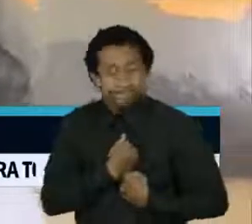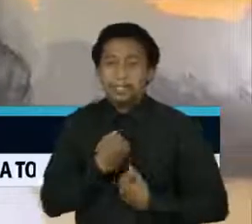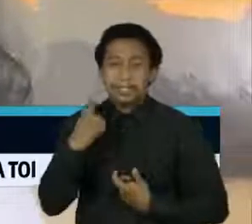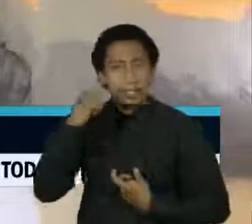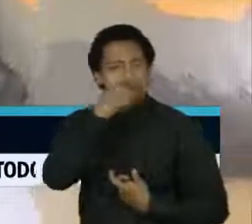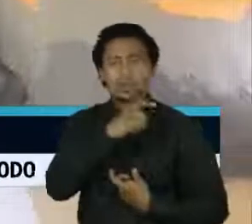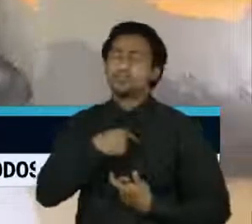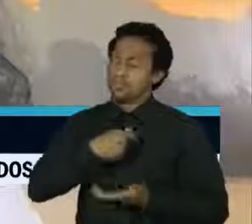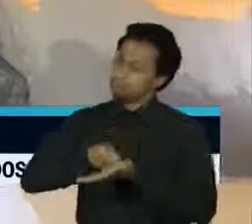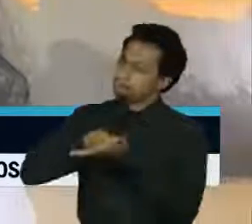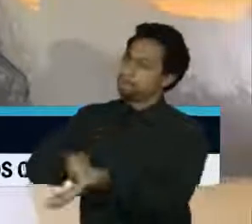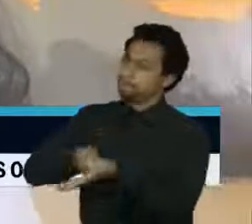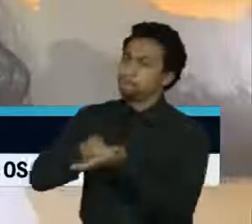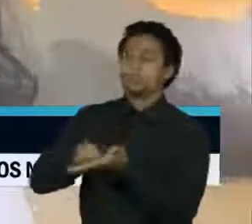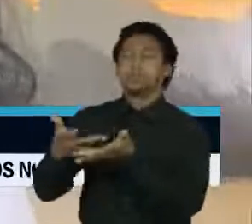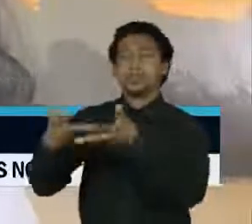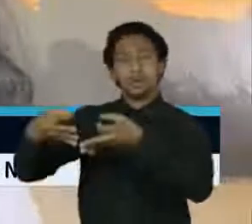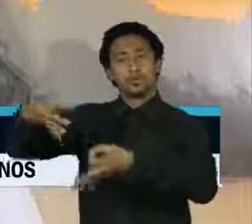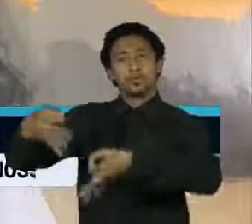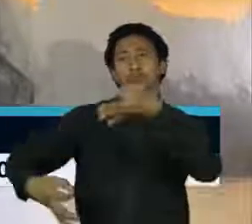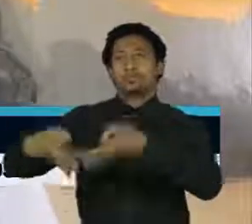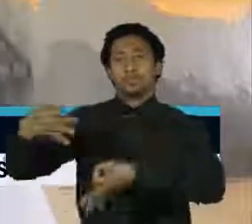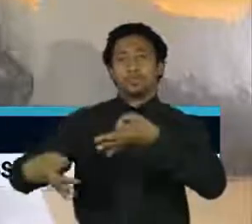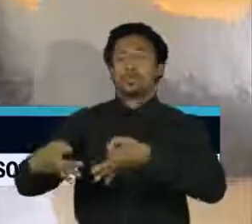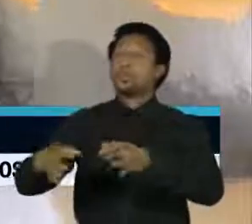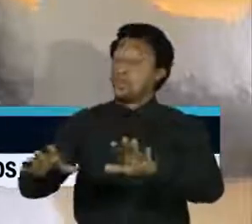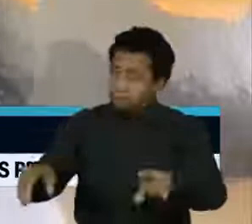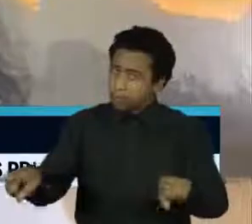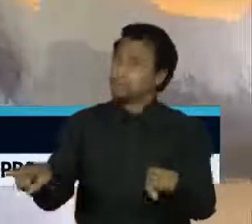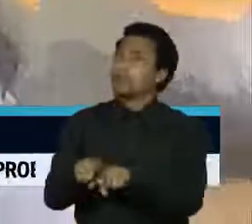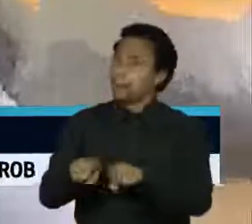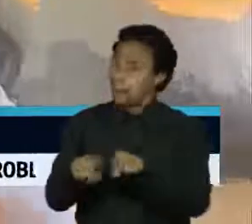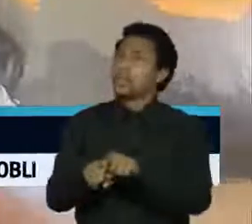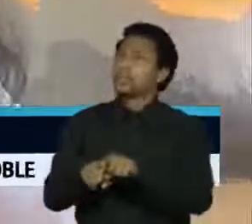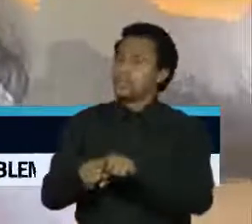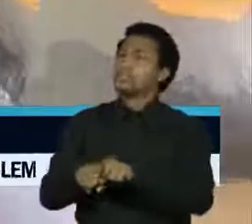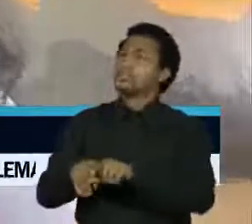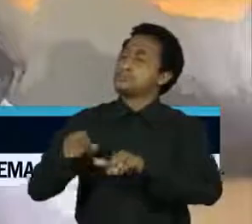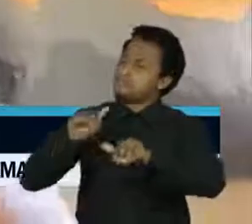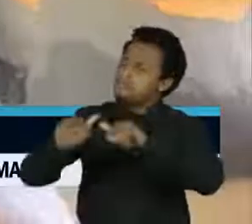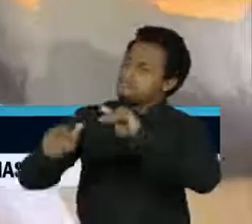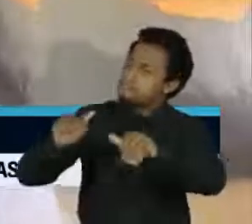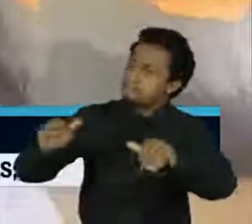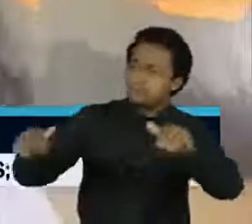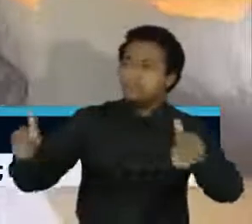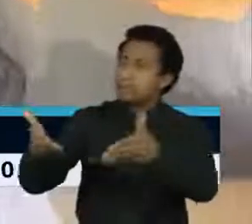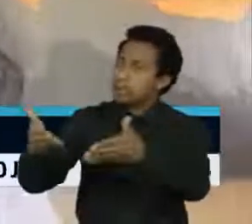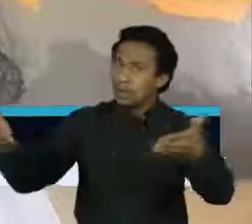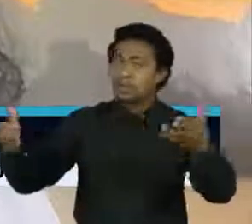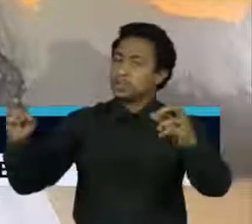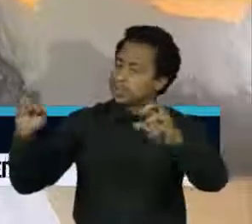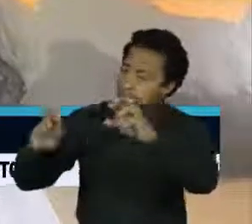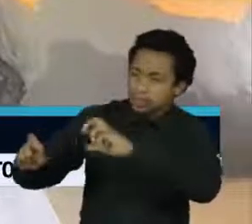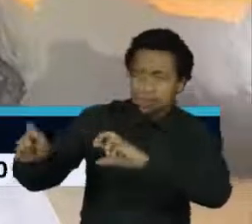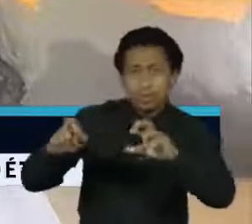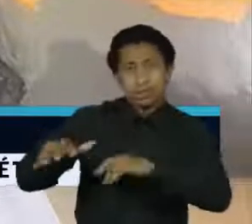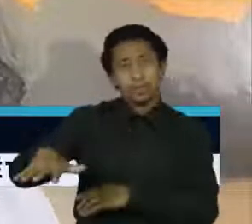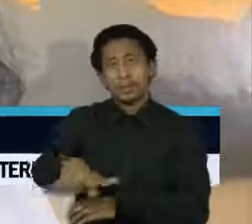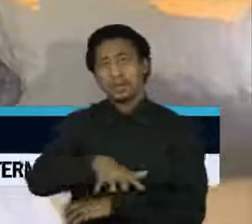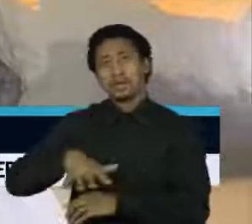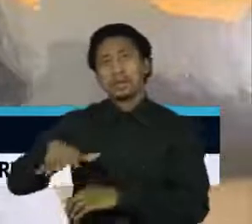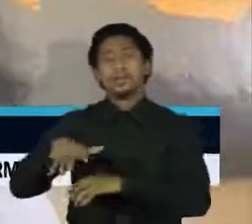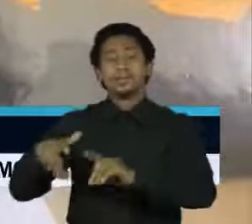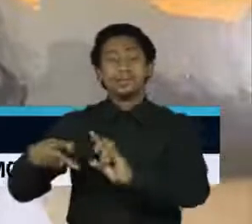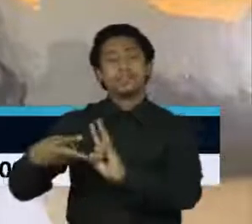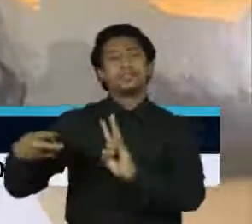vamos tá cobrando justiça Sabe mas também vamos estar cobrando que haja fiscalização na terra indígena